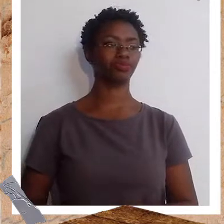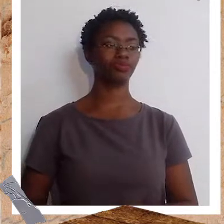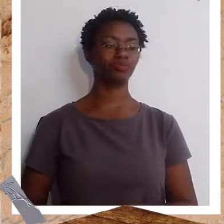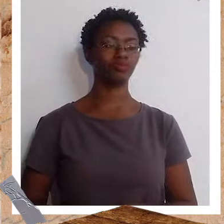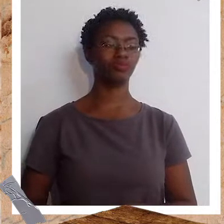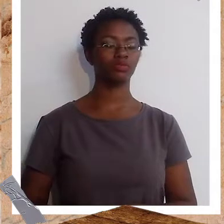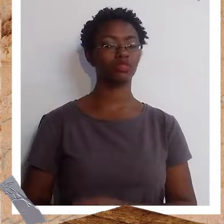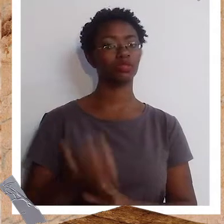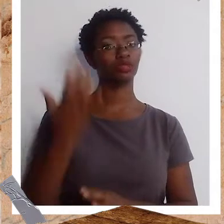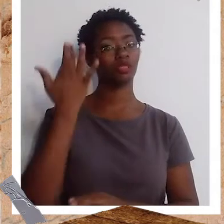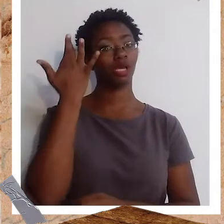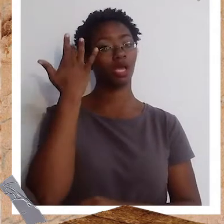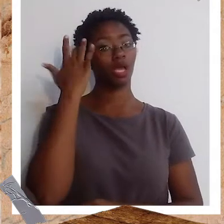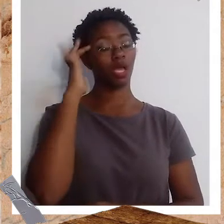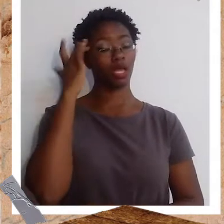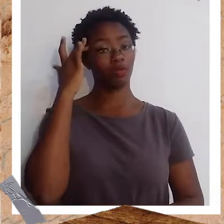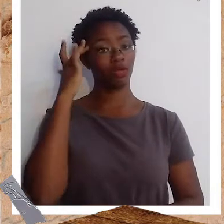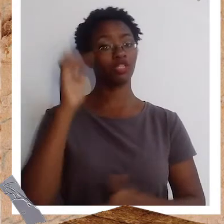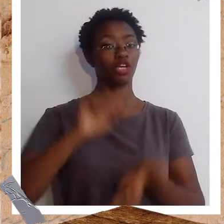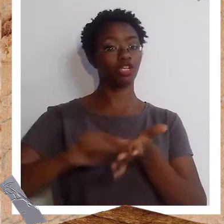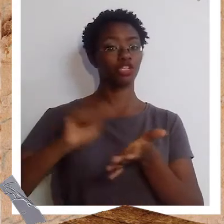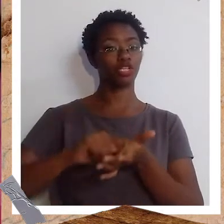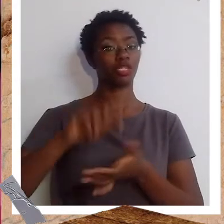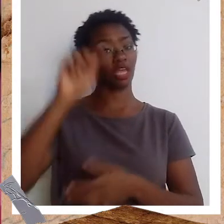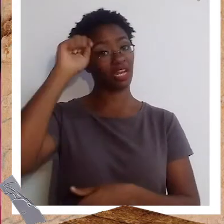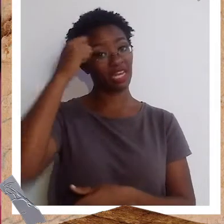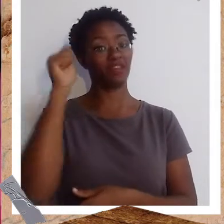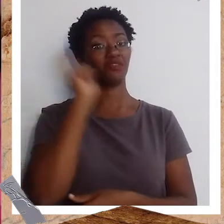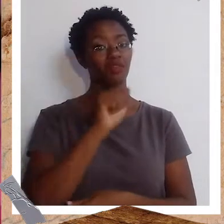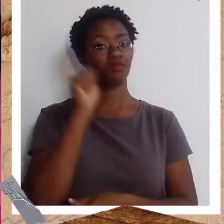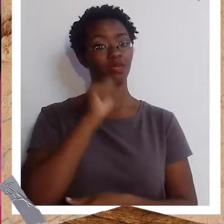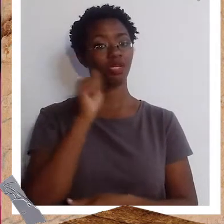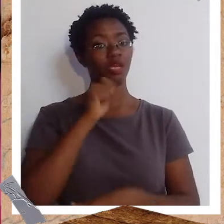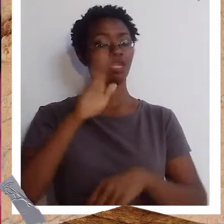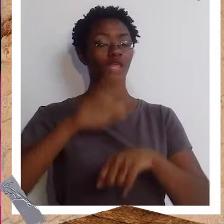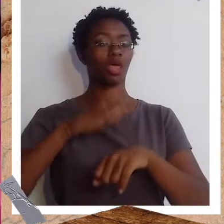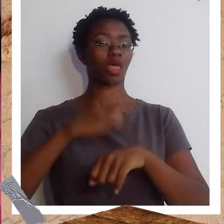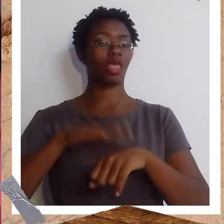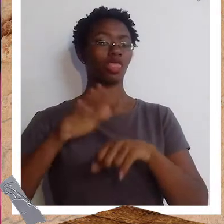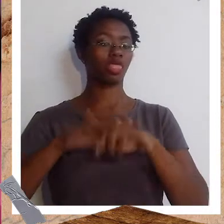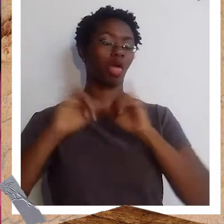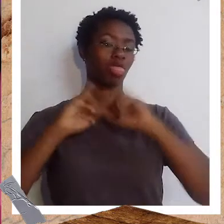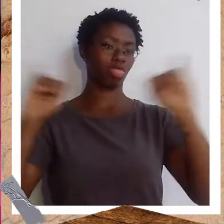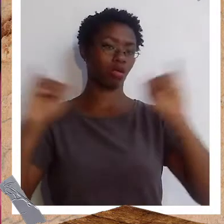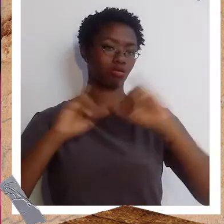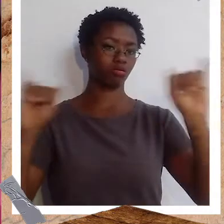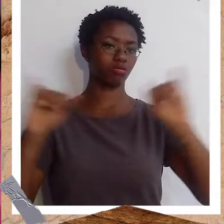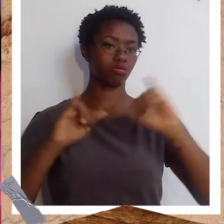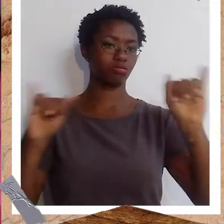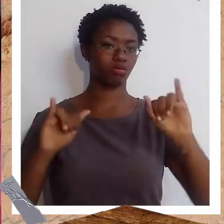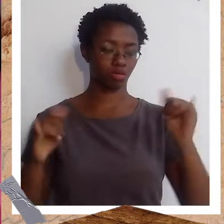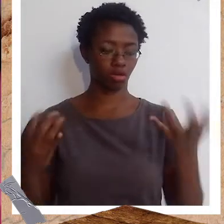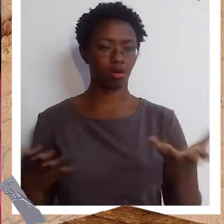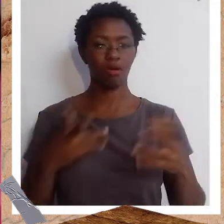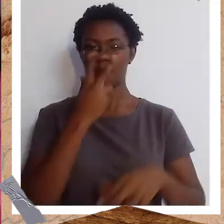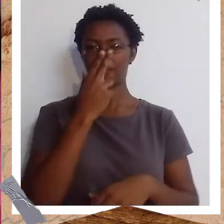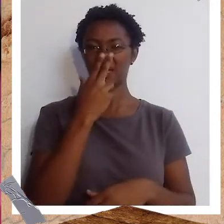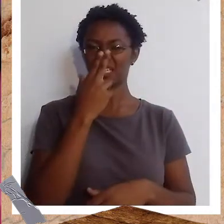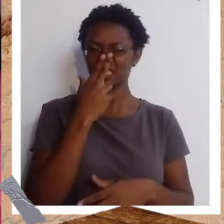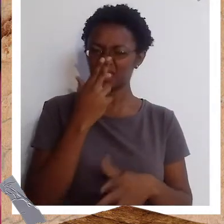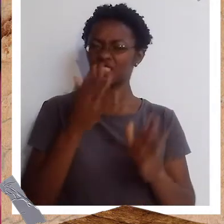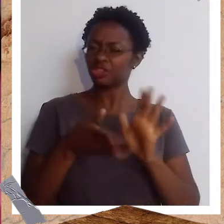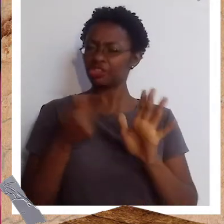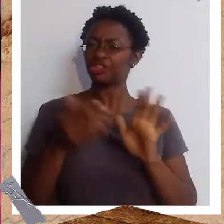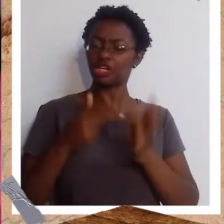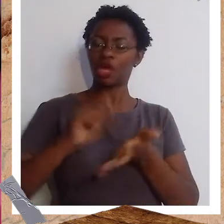Eu acho que tem uma dimensão de uma escrita negra feminina no processo da autoenunciação, né, é muito próprio dos textos de autoria de mulheres